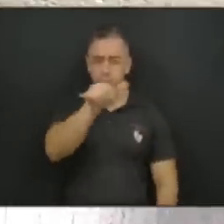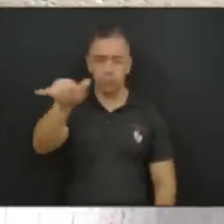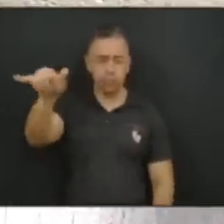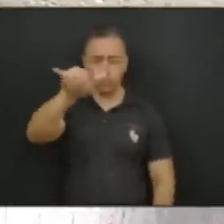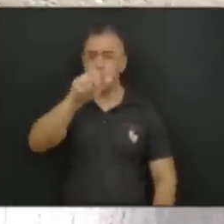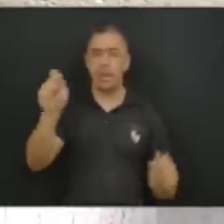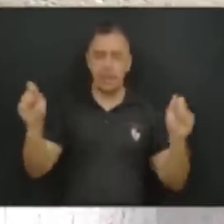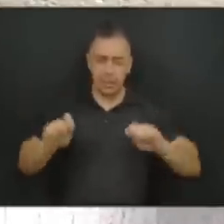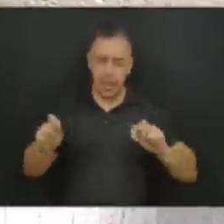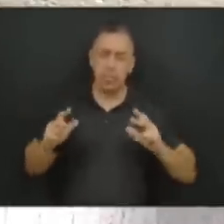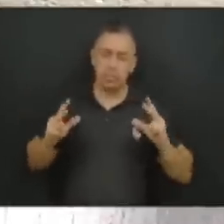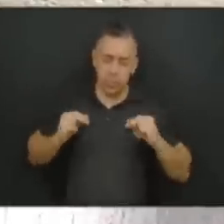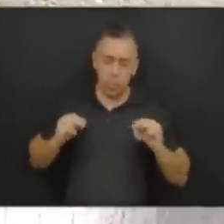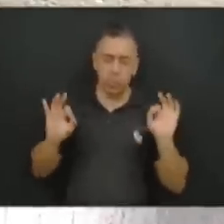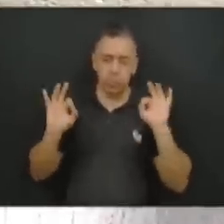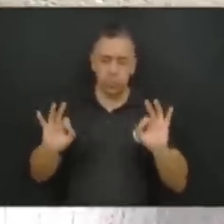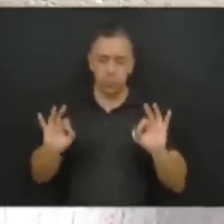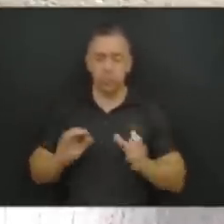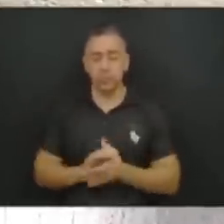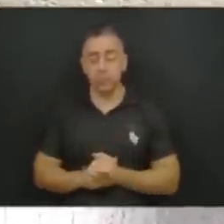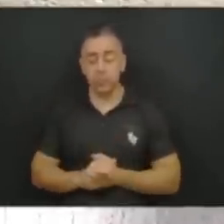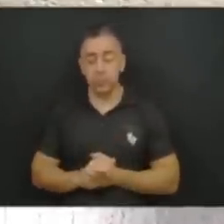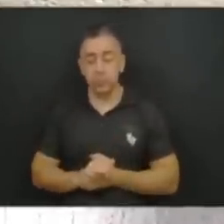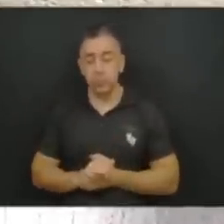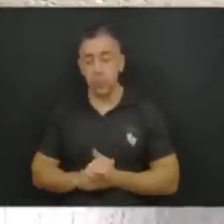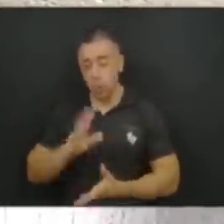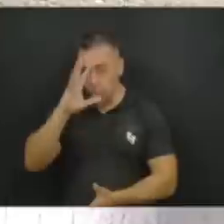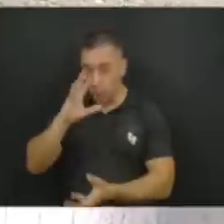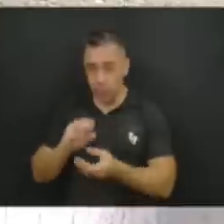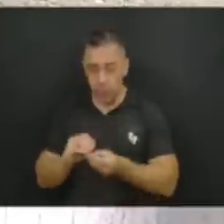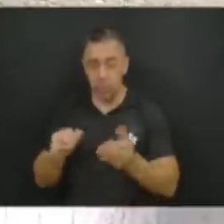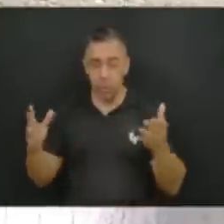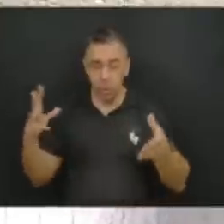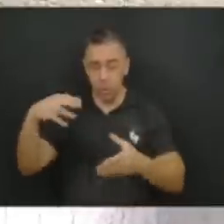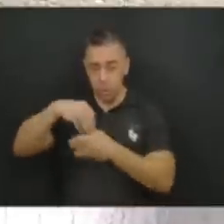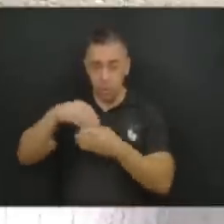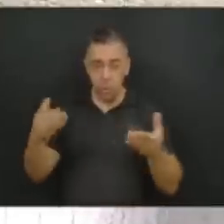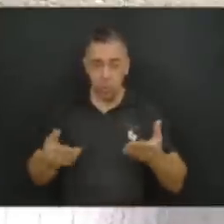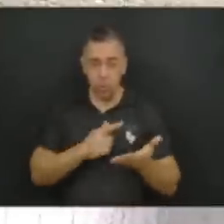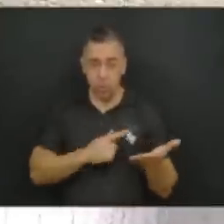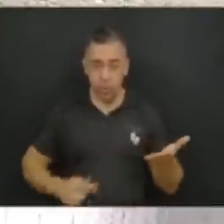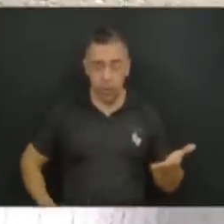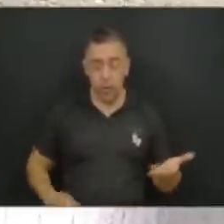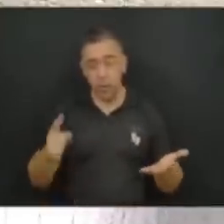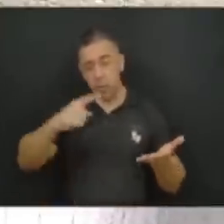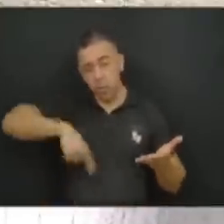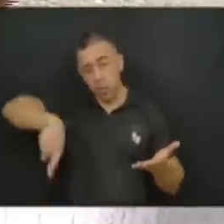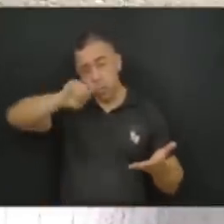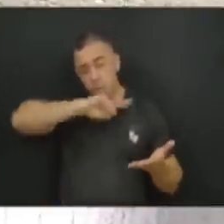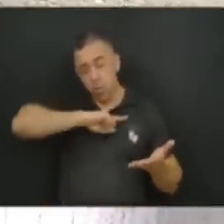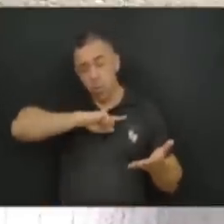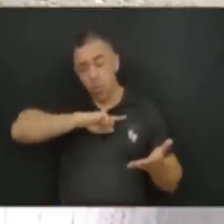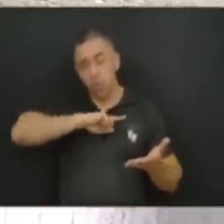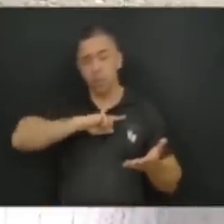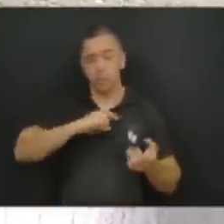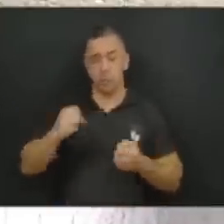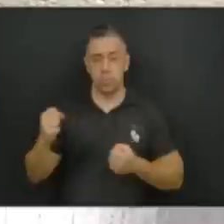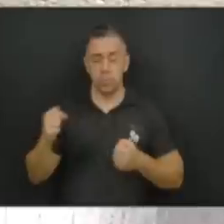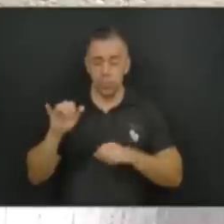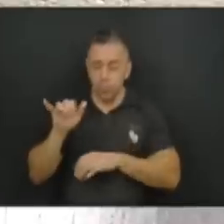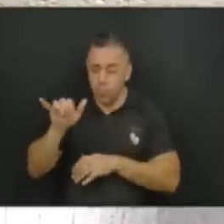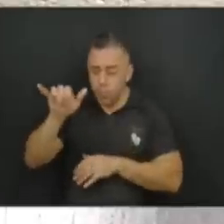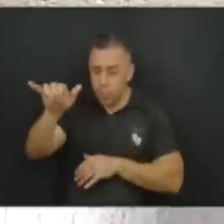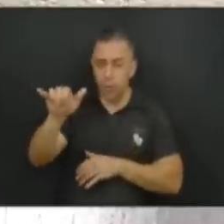piloto de aeronave dizer que é um entendimento hoje dentro do governo para que os nossos praças sejam